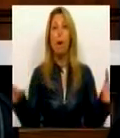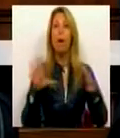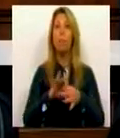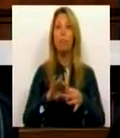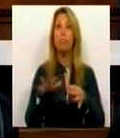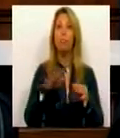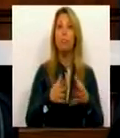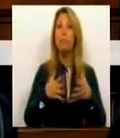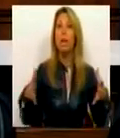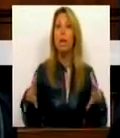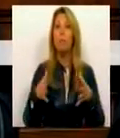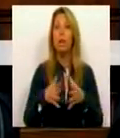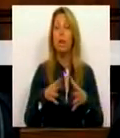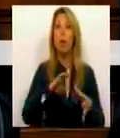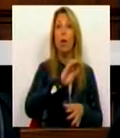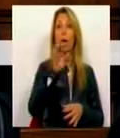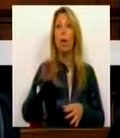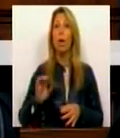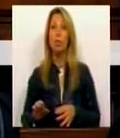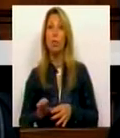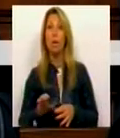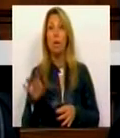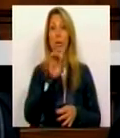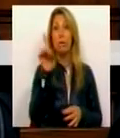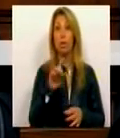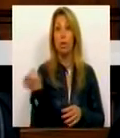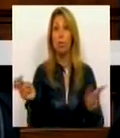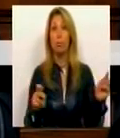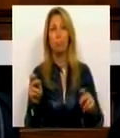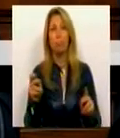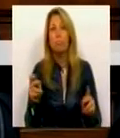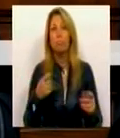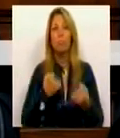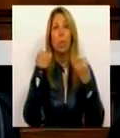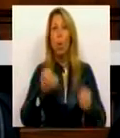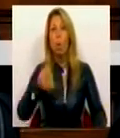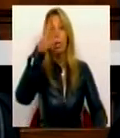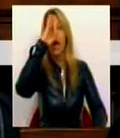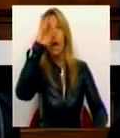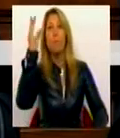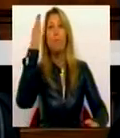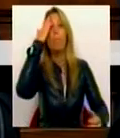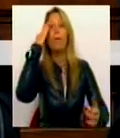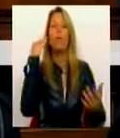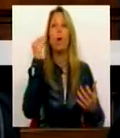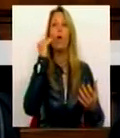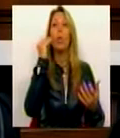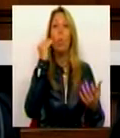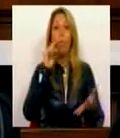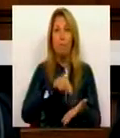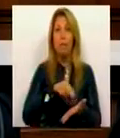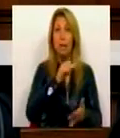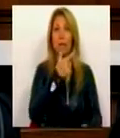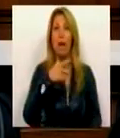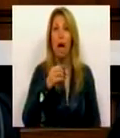regional das questões suscitadas. Não consigo antever como plausível a presença da NATO, por exemplo, no Sahel,